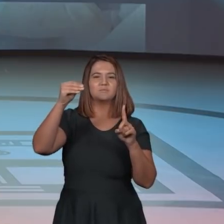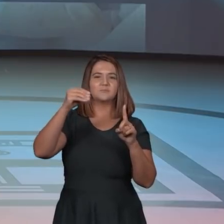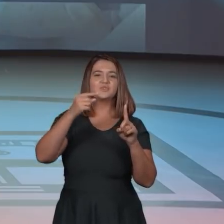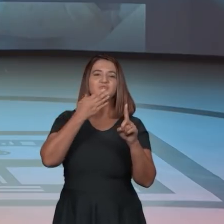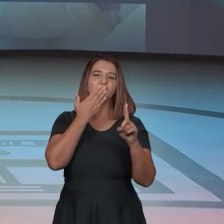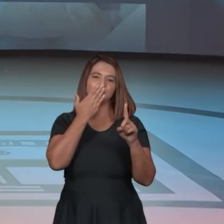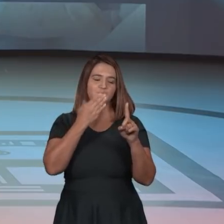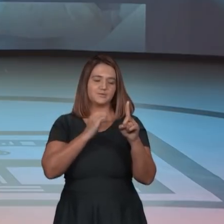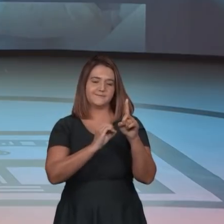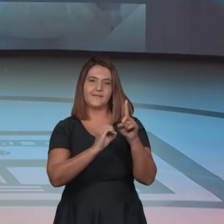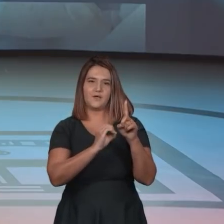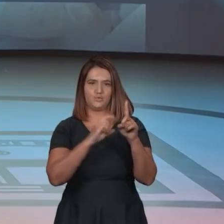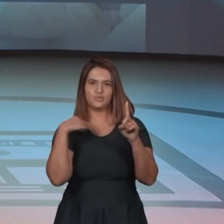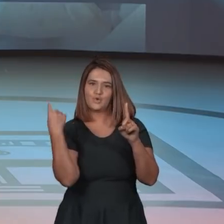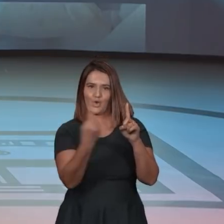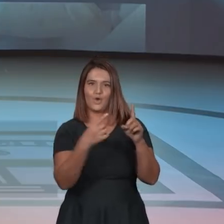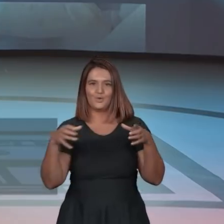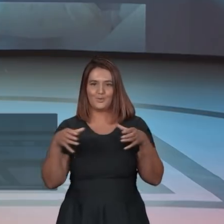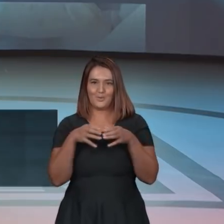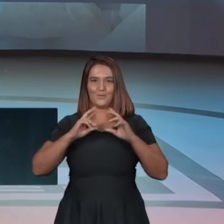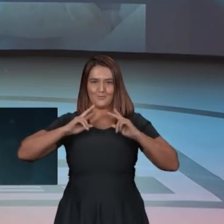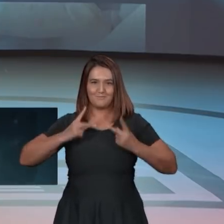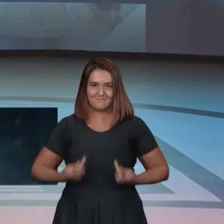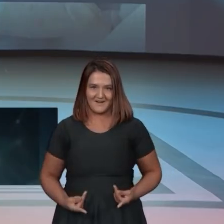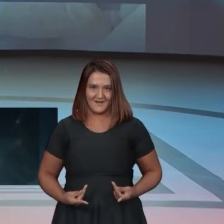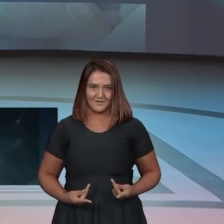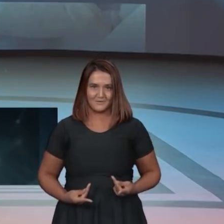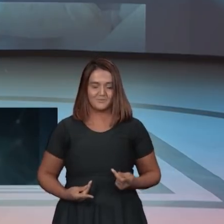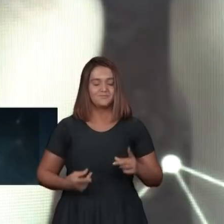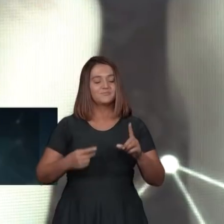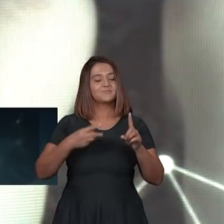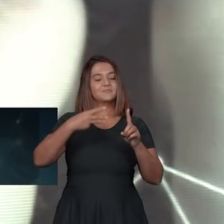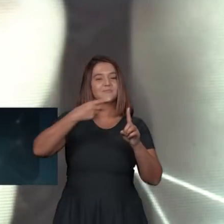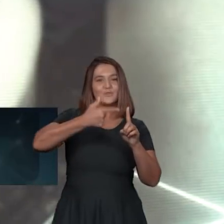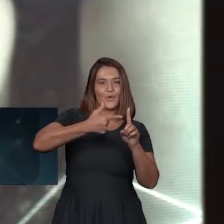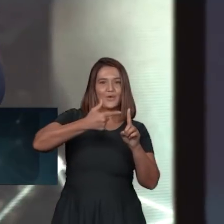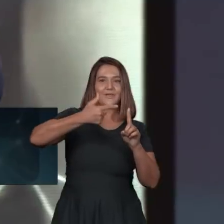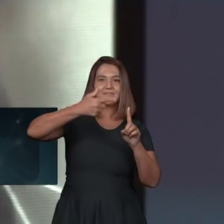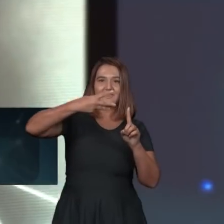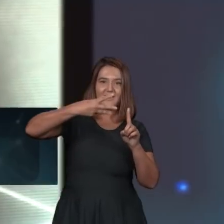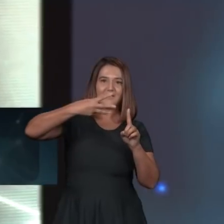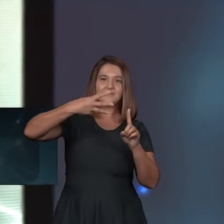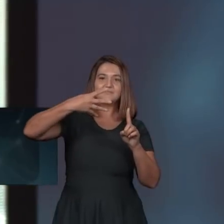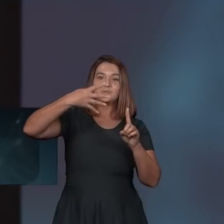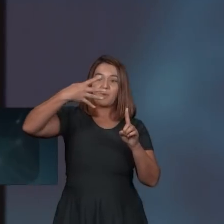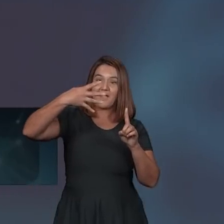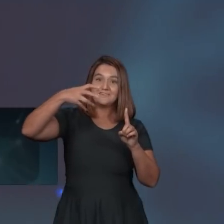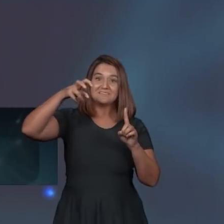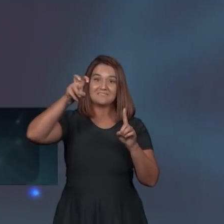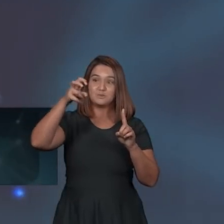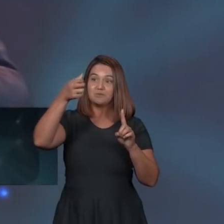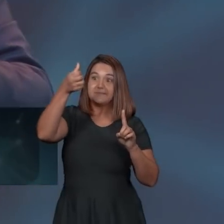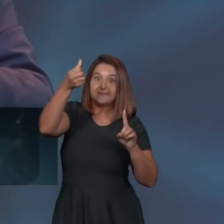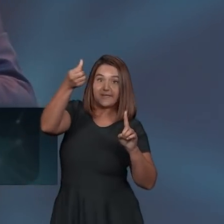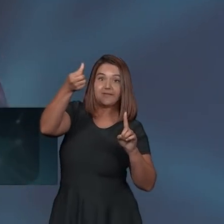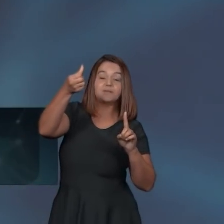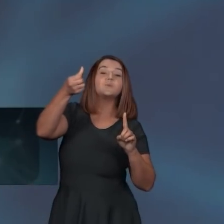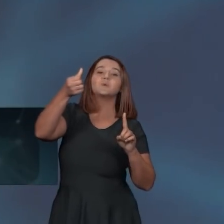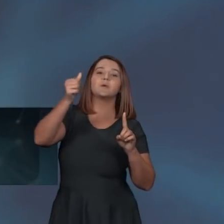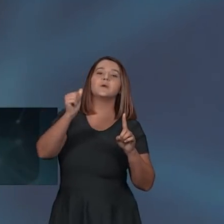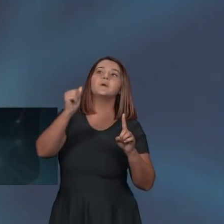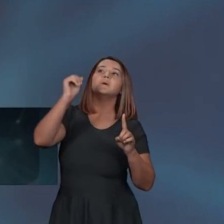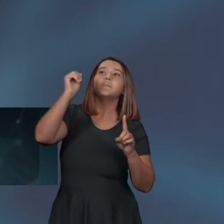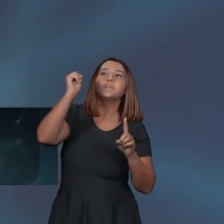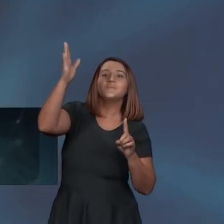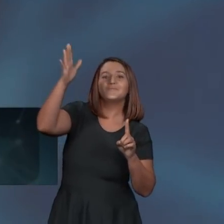seria a nossa, e até o tipo 5 ou 6. Esses graus de evolução são marcados de acordo com a suposta